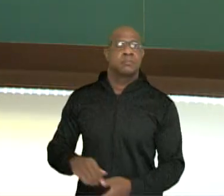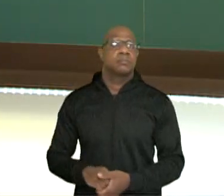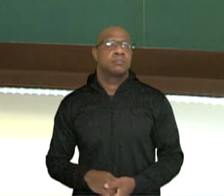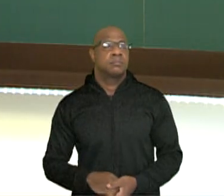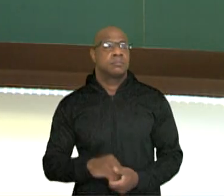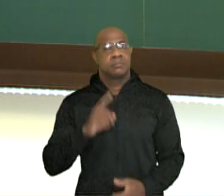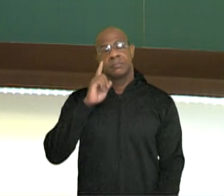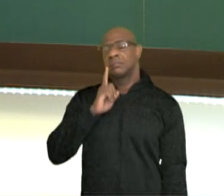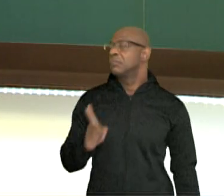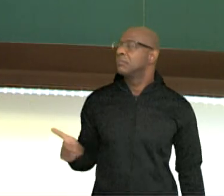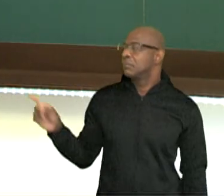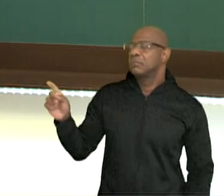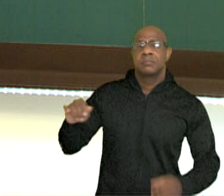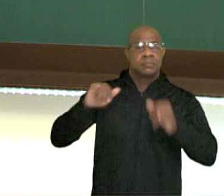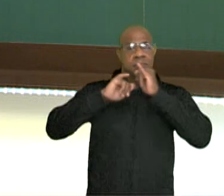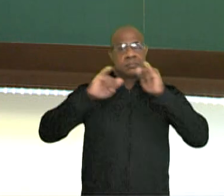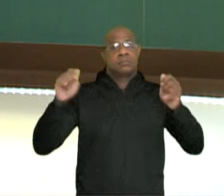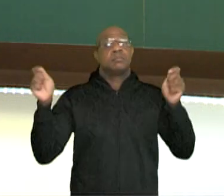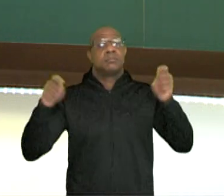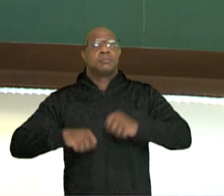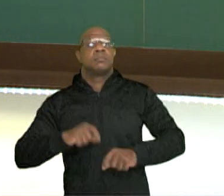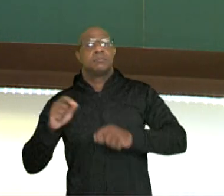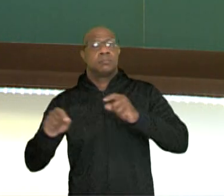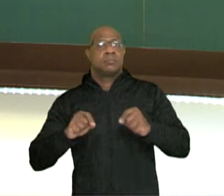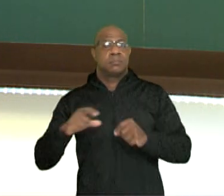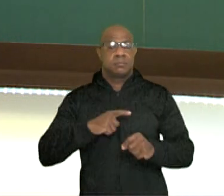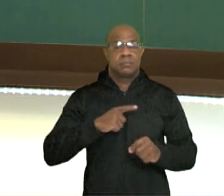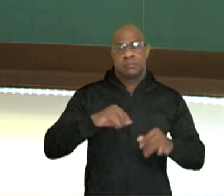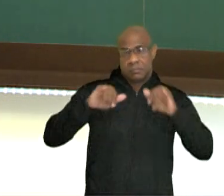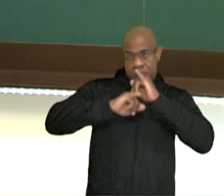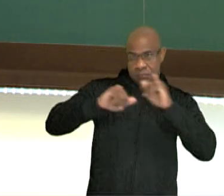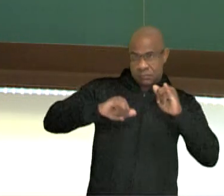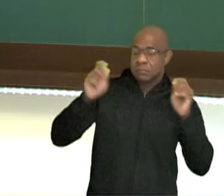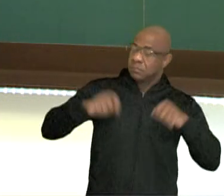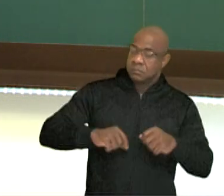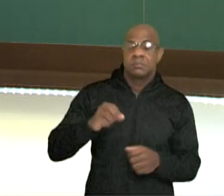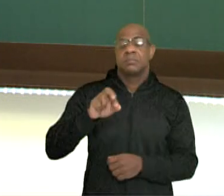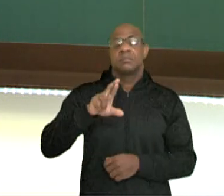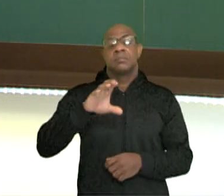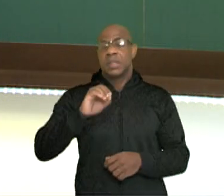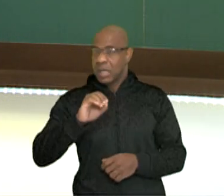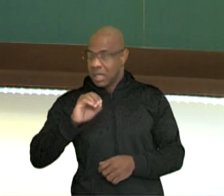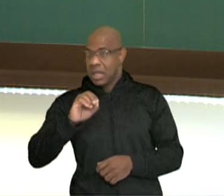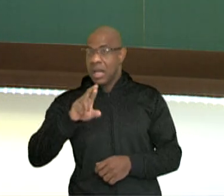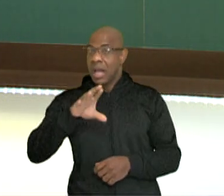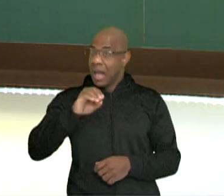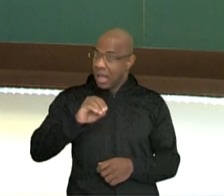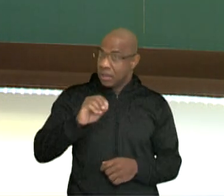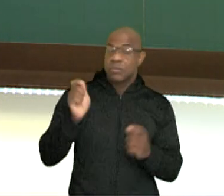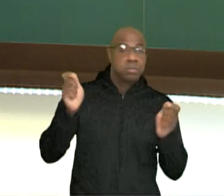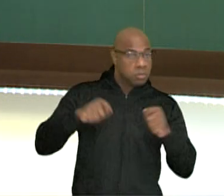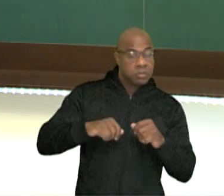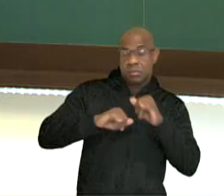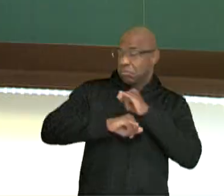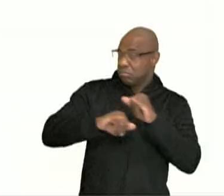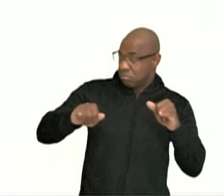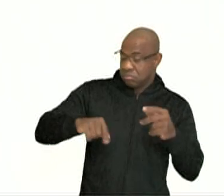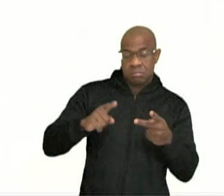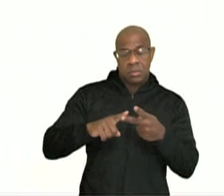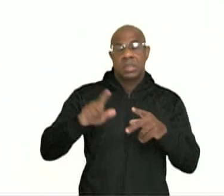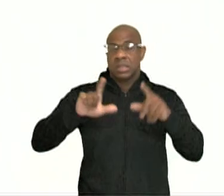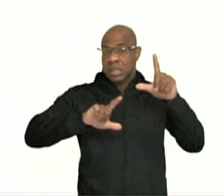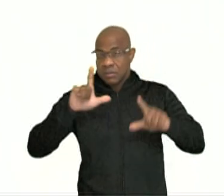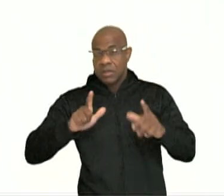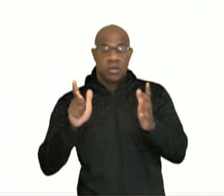Olha lá. Então, a notícia poderia também ter sido divulgada em emissoras de rádio ou emissoras de TV, assim como também nos